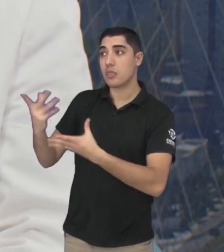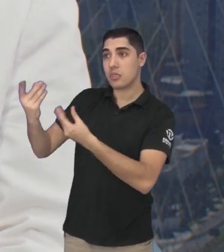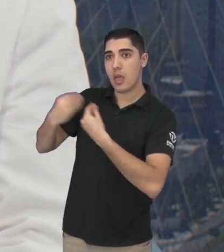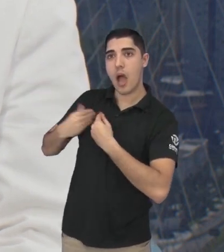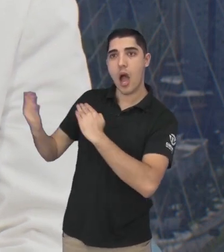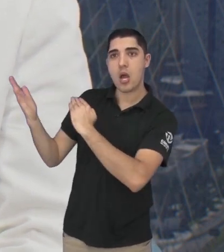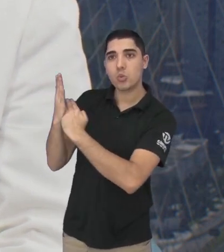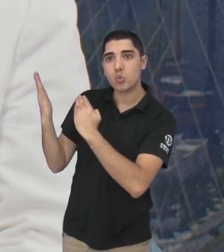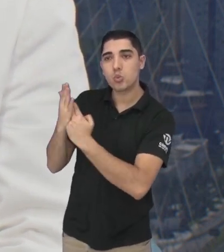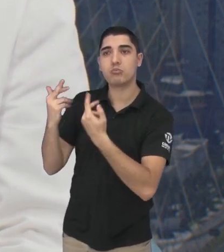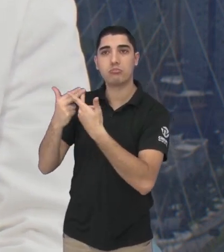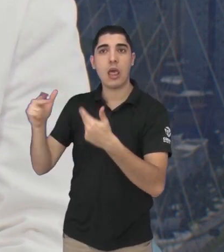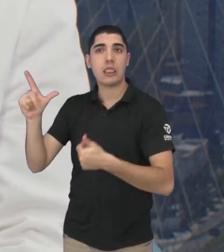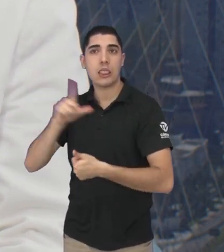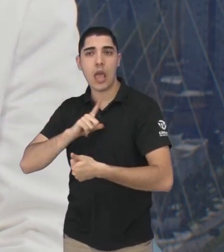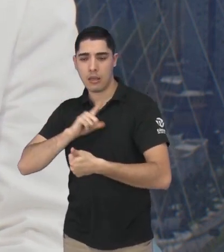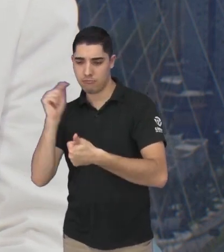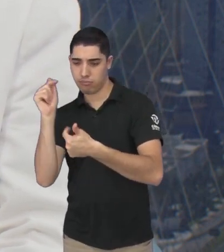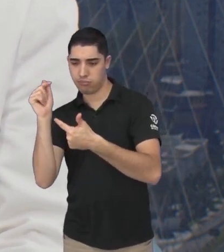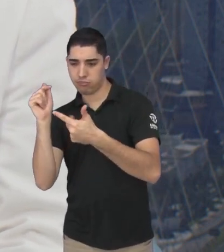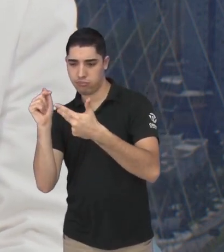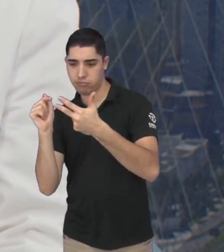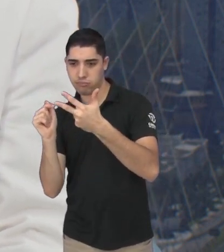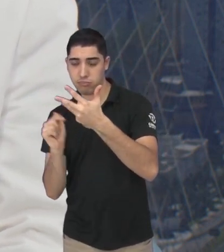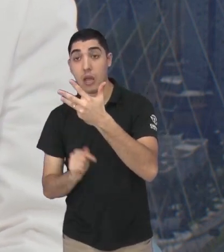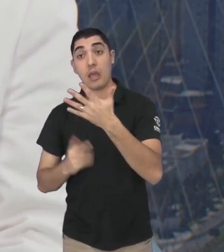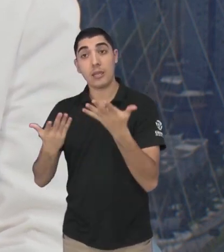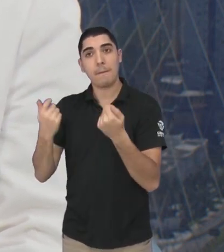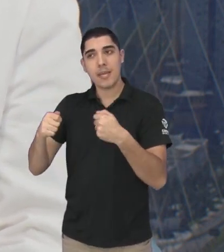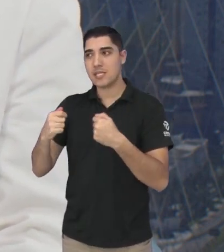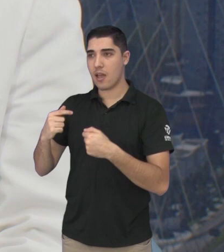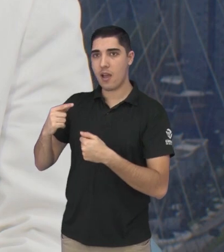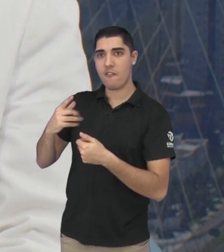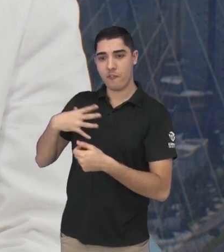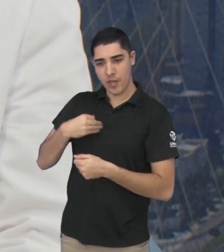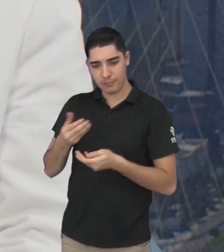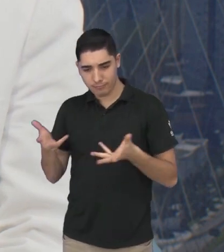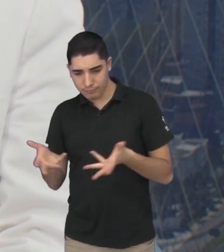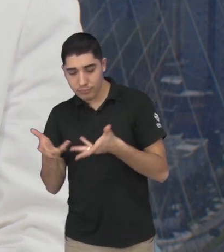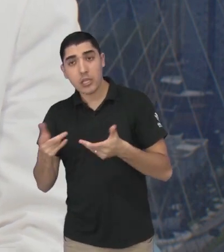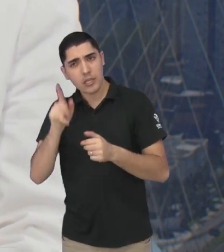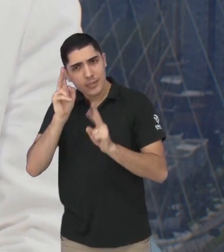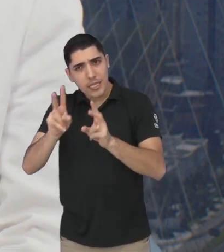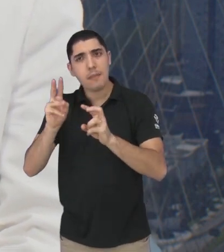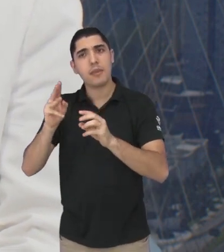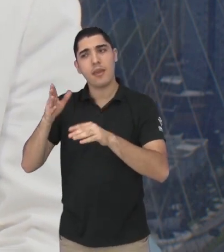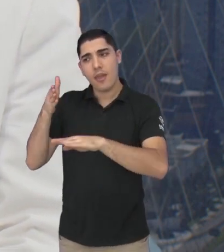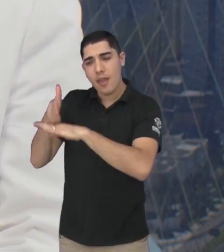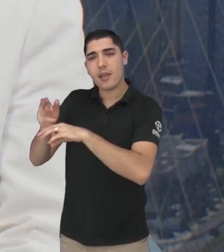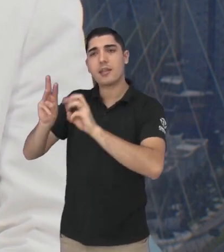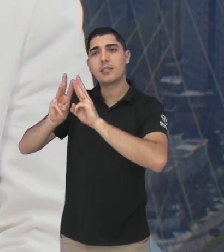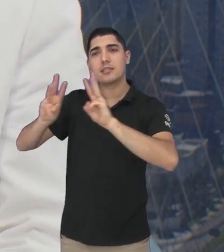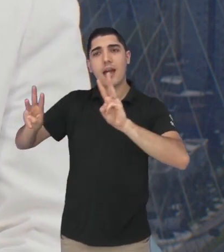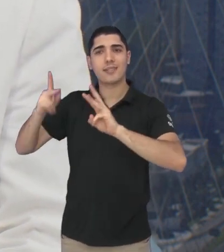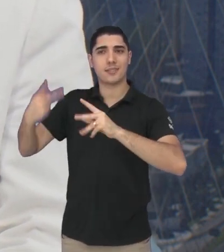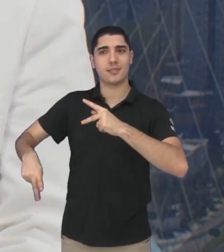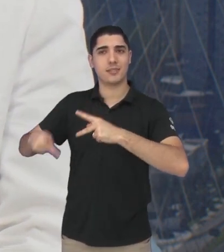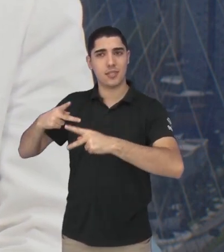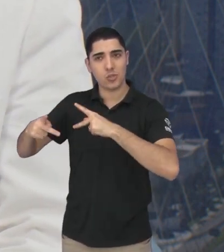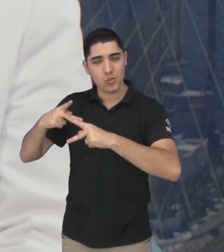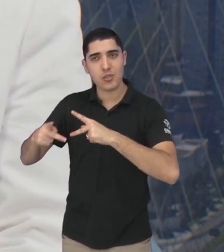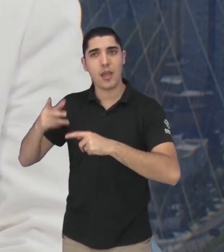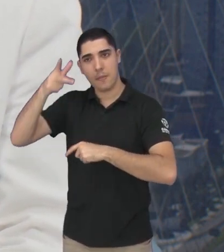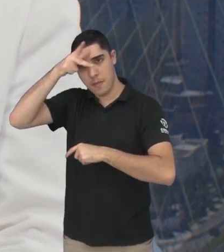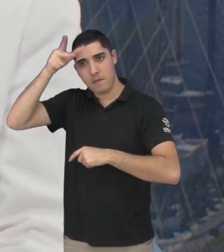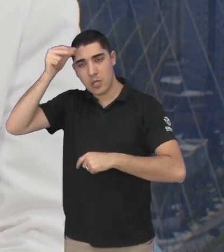e subsídios para saber fazer as escolhas e conversar com seus filhos. Então, olha sempre no site do nosso município o